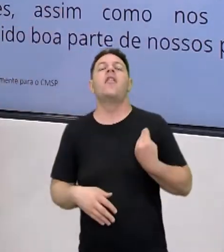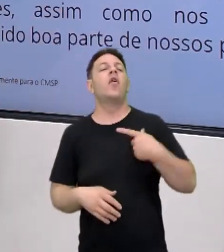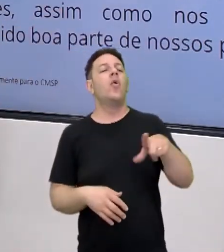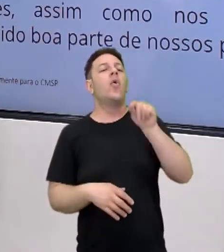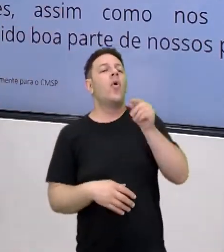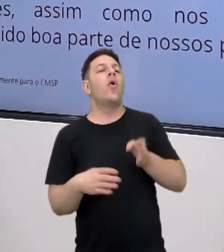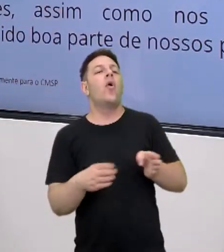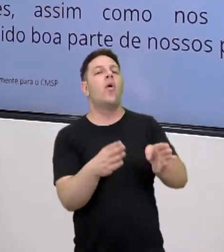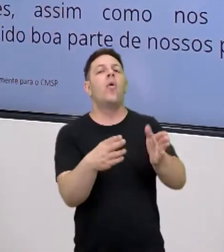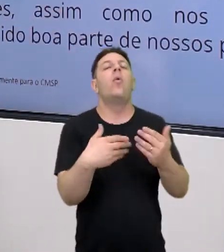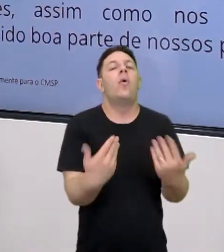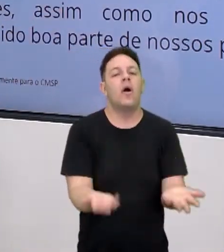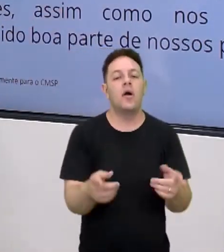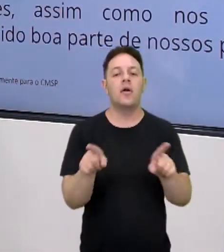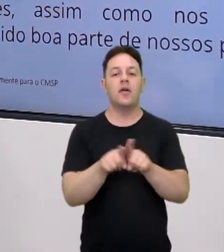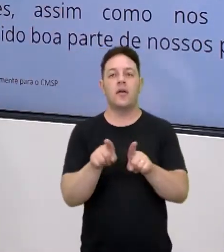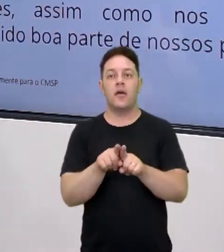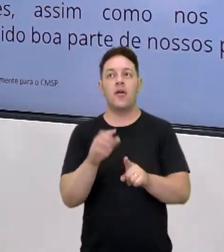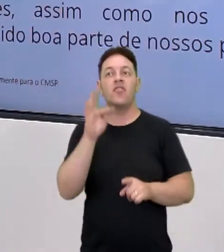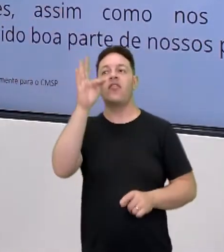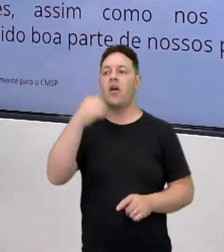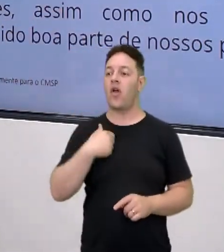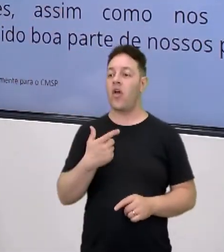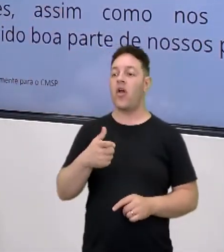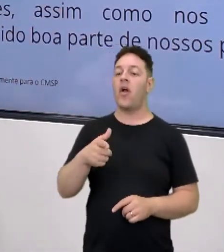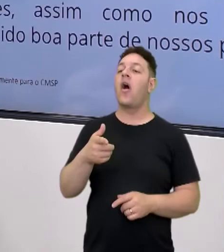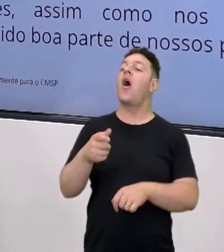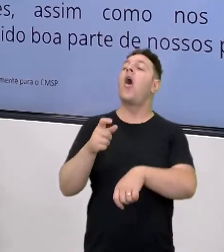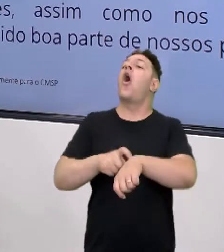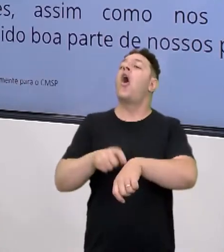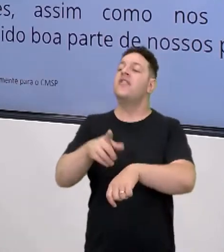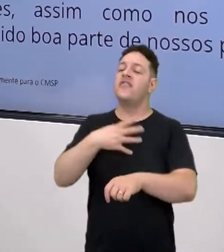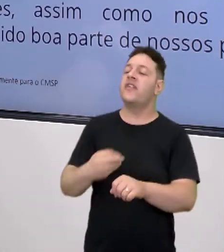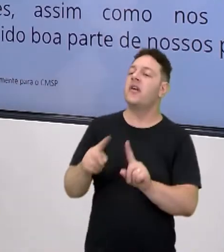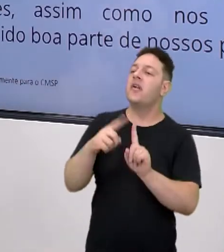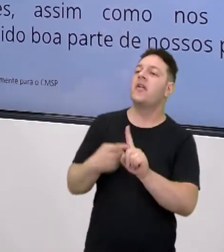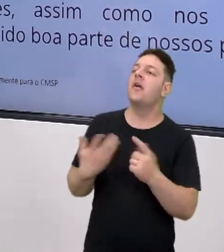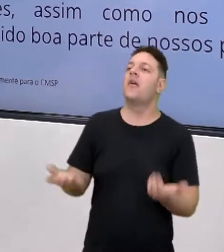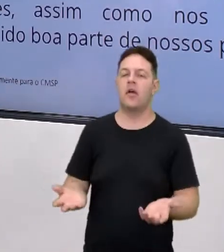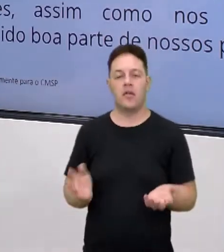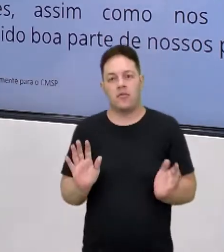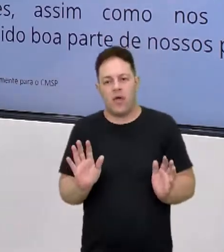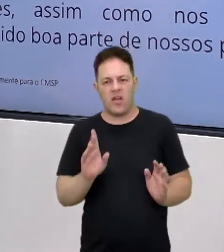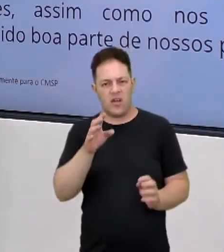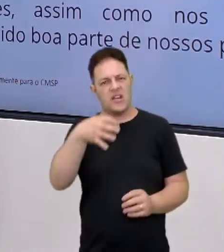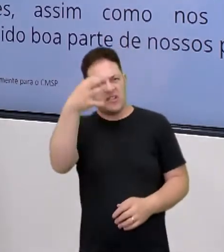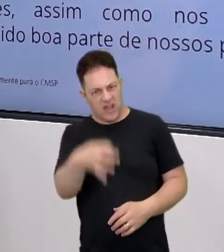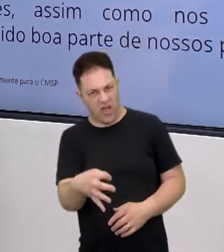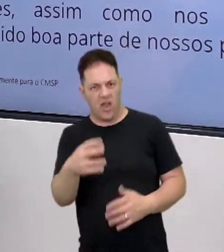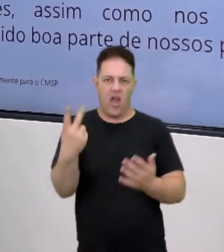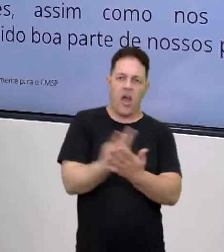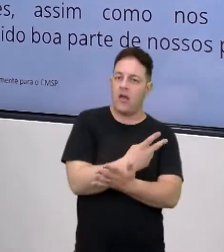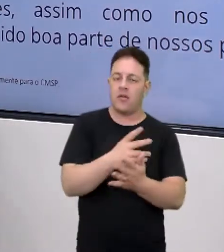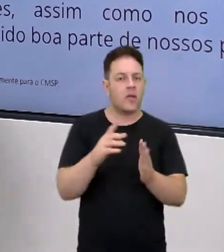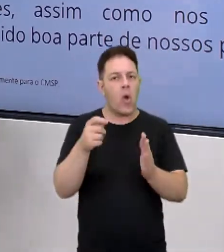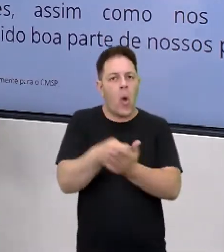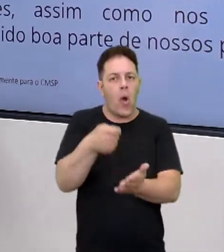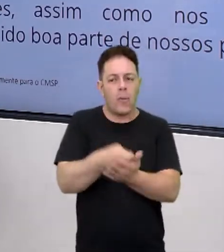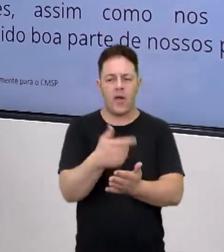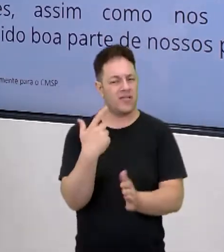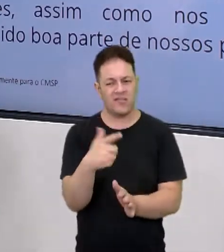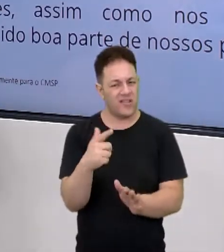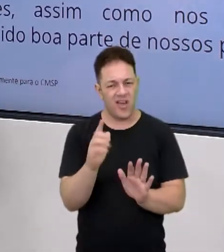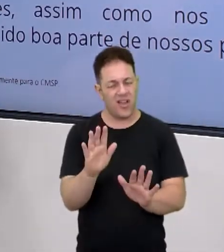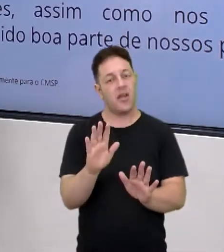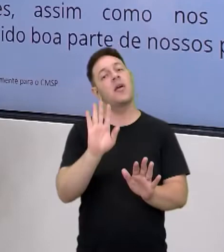a quando você vai ter filhos. E não existe uma resposta certa, tá? Não é a questão de que isso é o que você tem que fazer. Mas